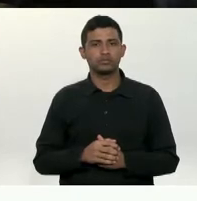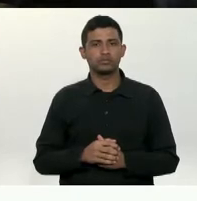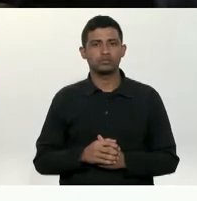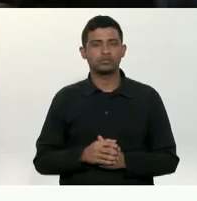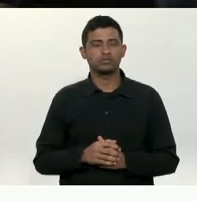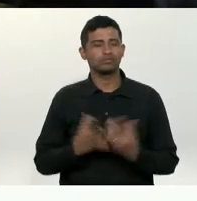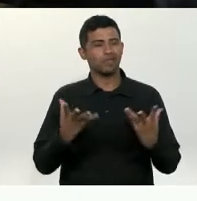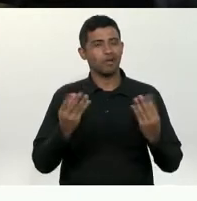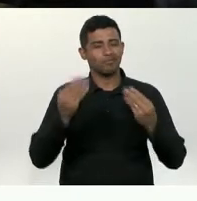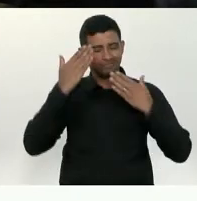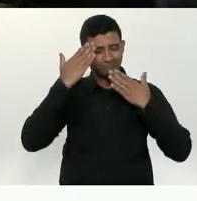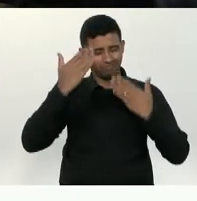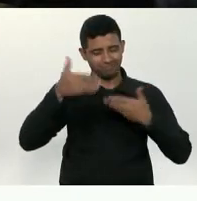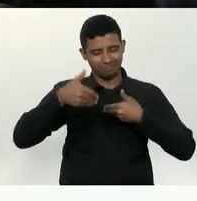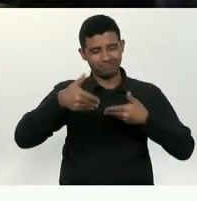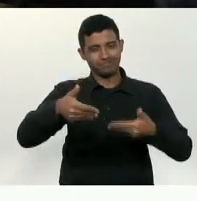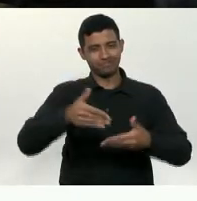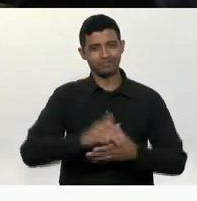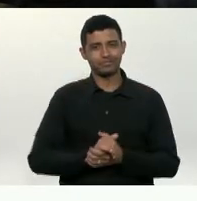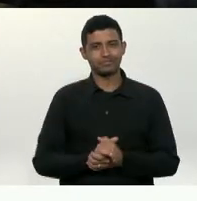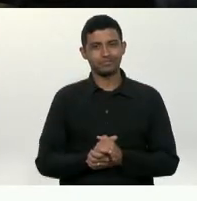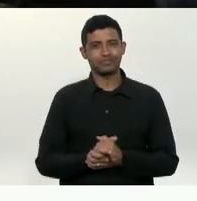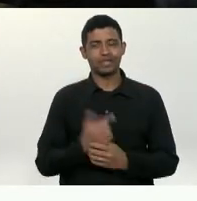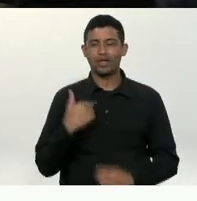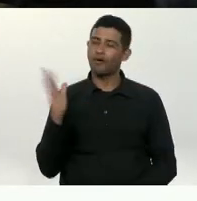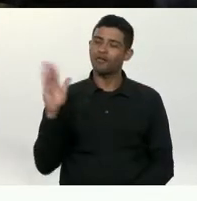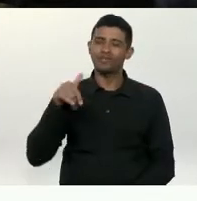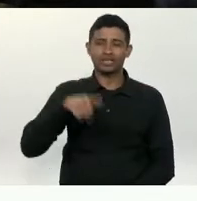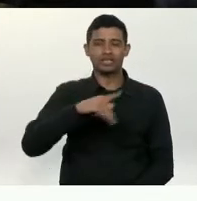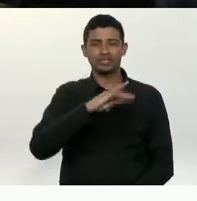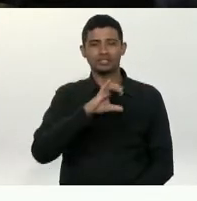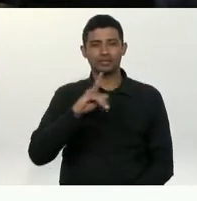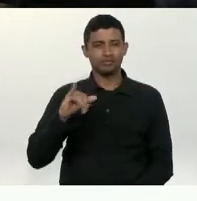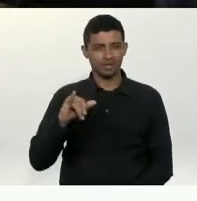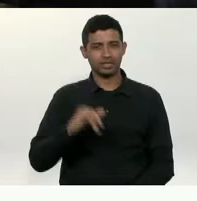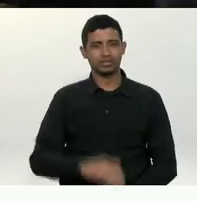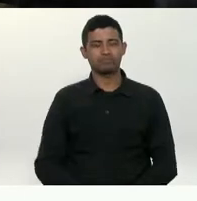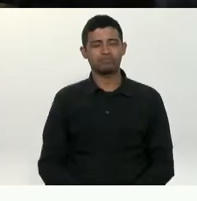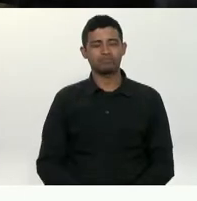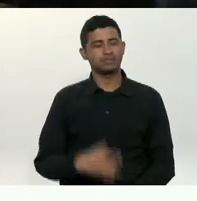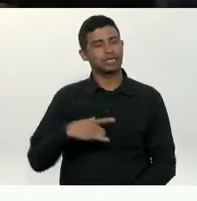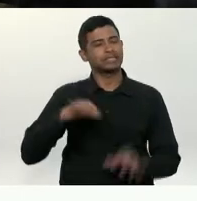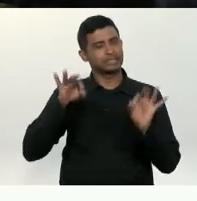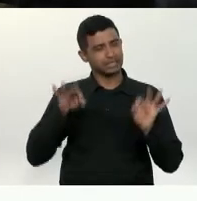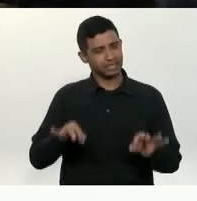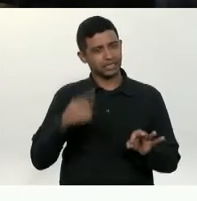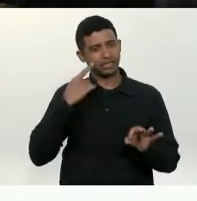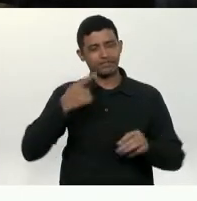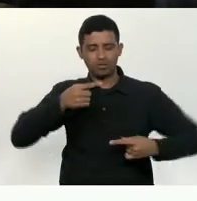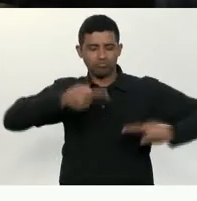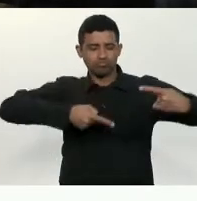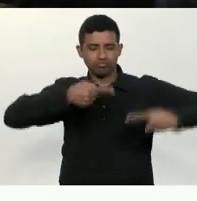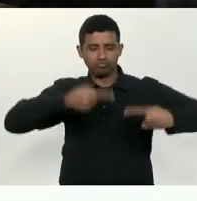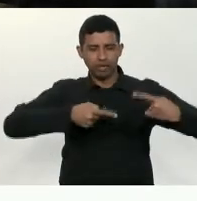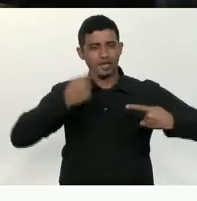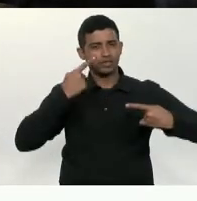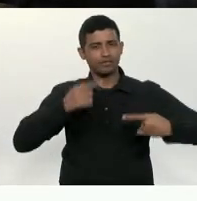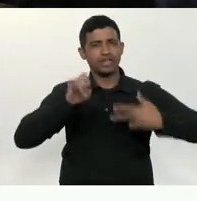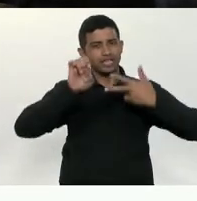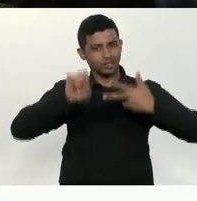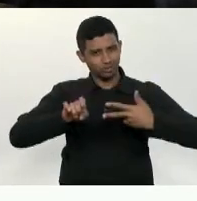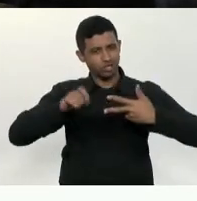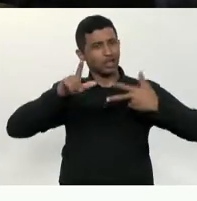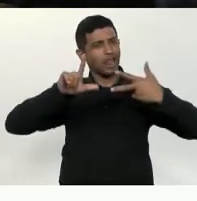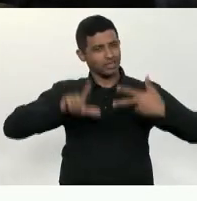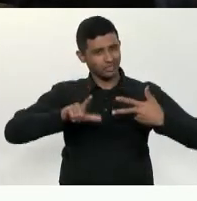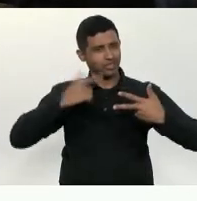Muito obrigado pelo convite a comparecer a essa CPI. Acredito que o debate entre o Executivo e o Legislativo é o